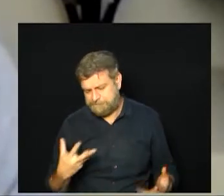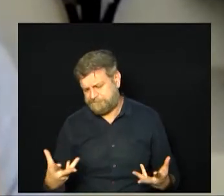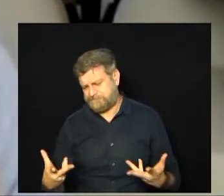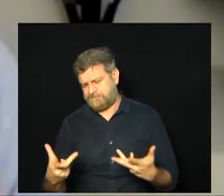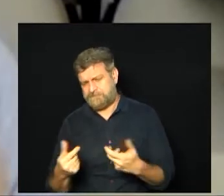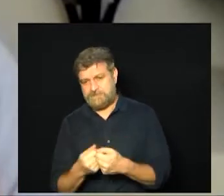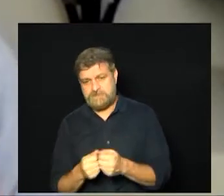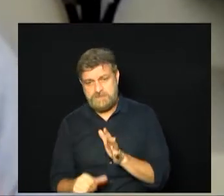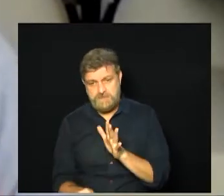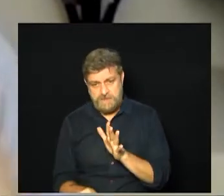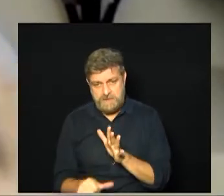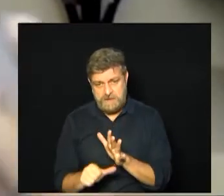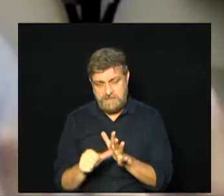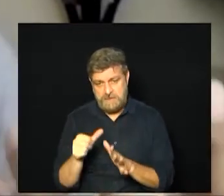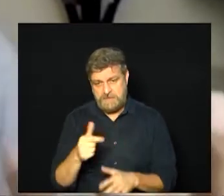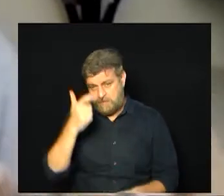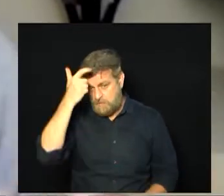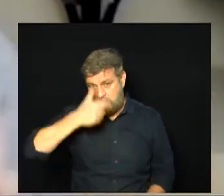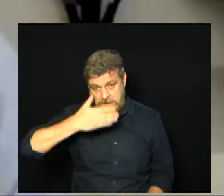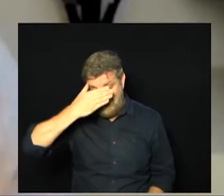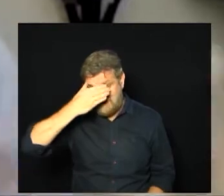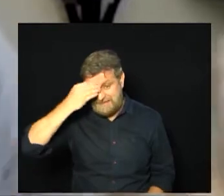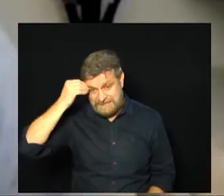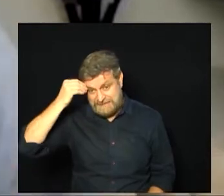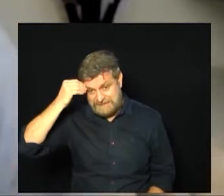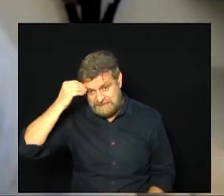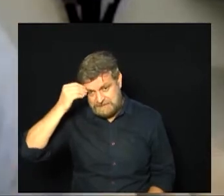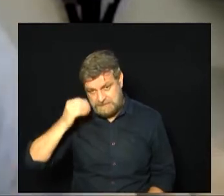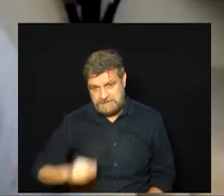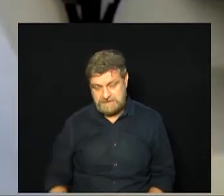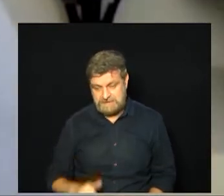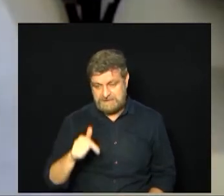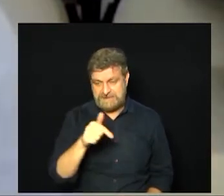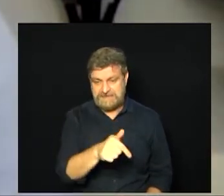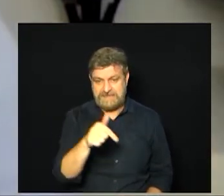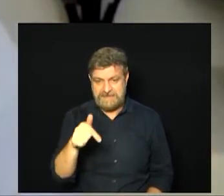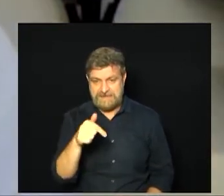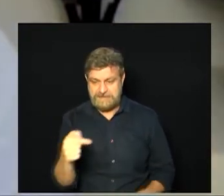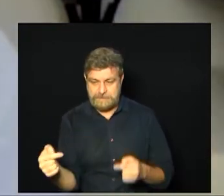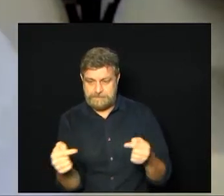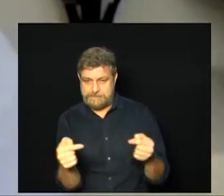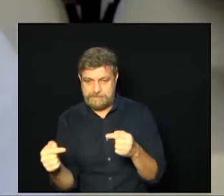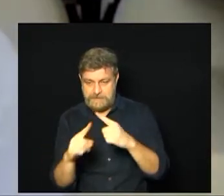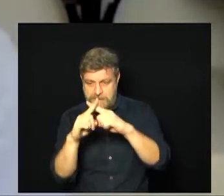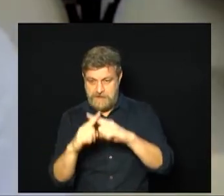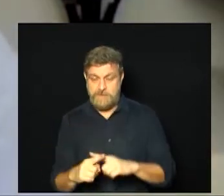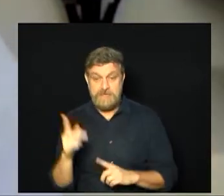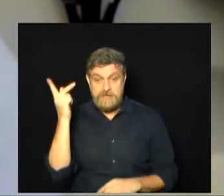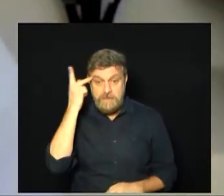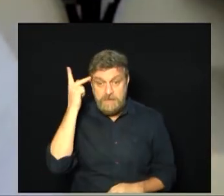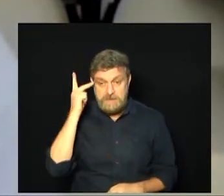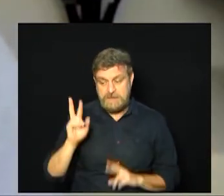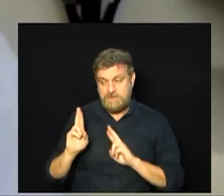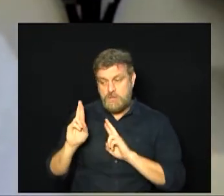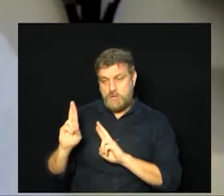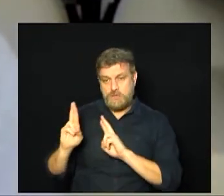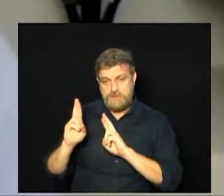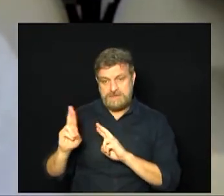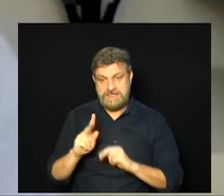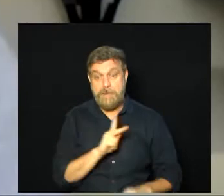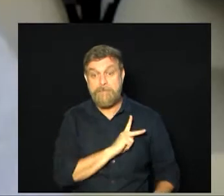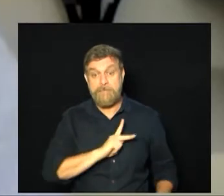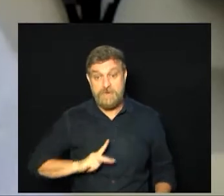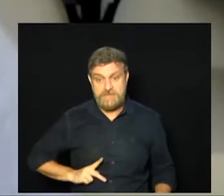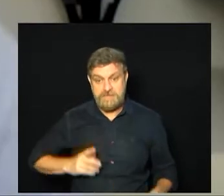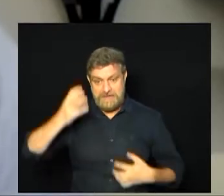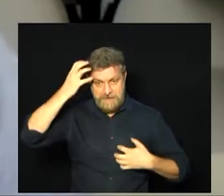fantásticos. Eu não esqueço da final de 77 do Campeonato Paulista. Estava torcendo muito para a Macaca, para a